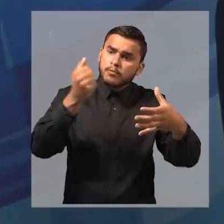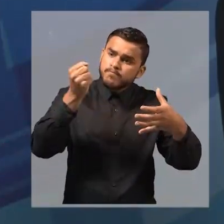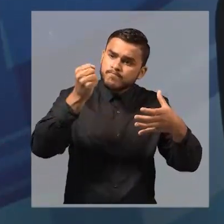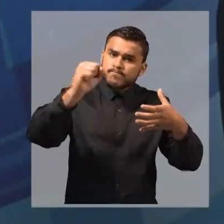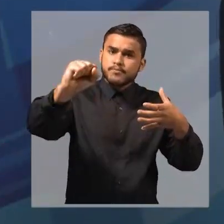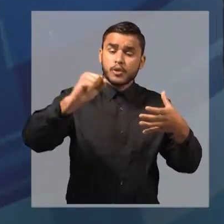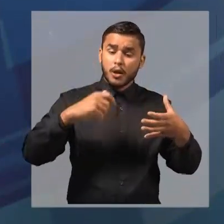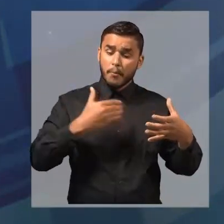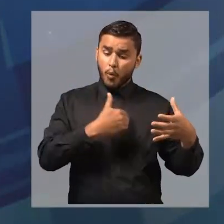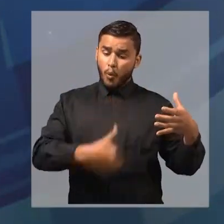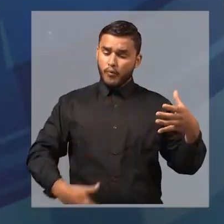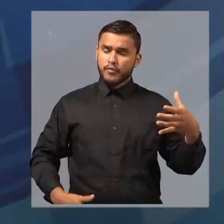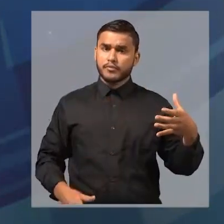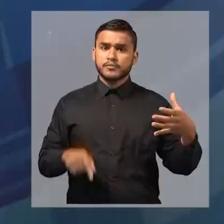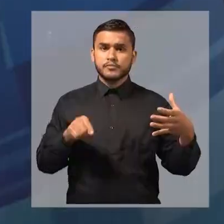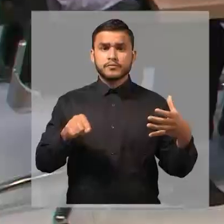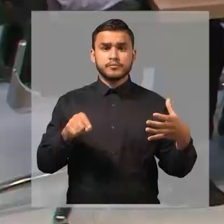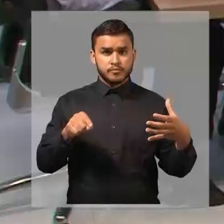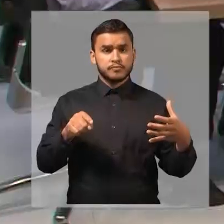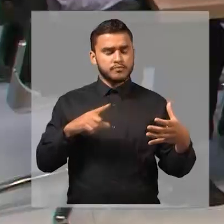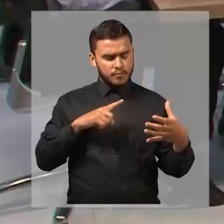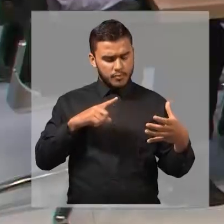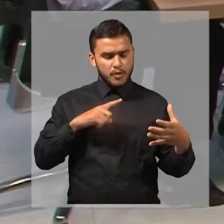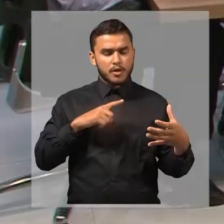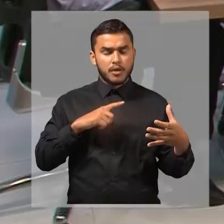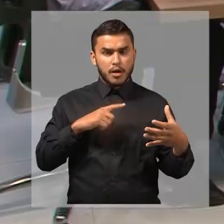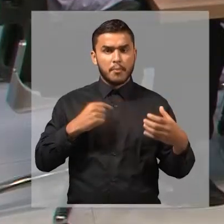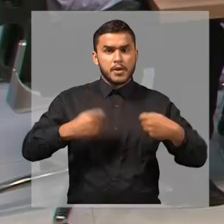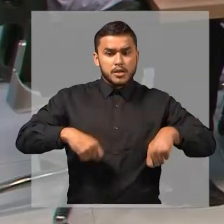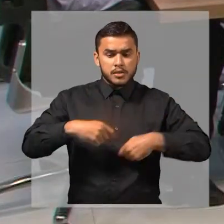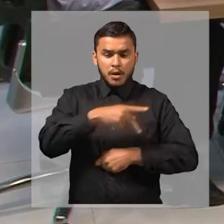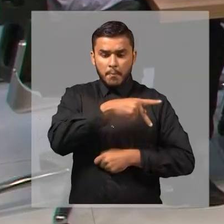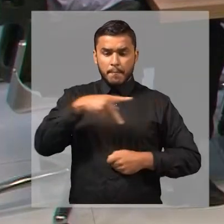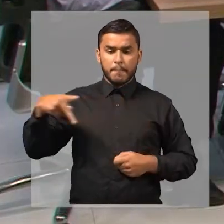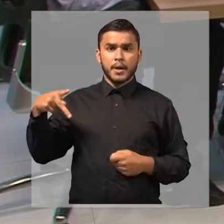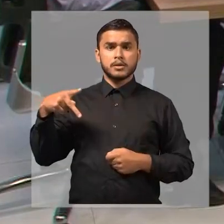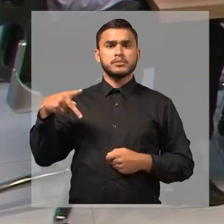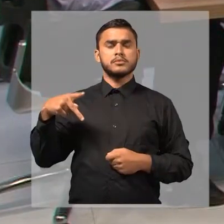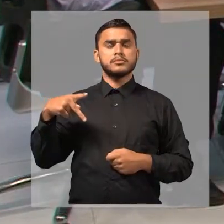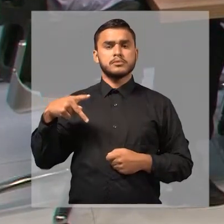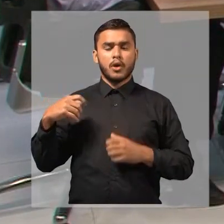poder executivo, né, tem uma culpabilidade muito, muito grande com relação